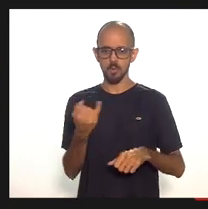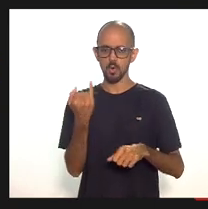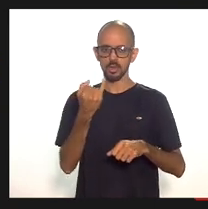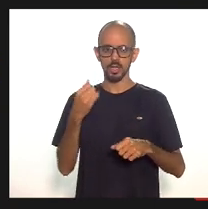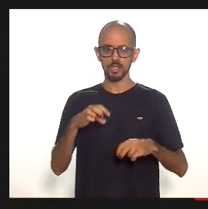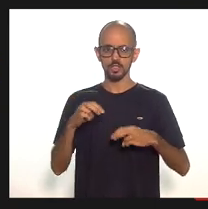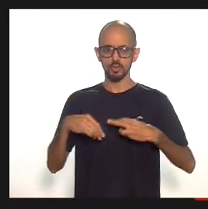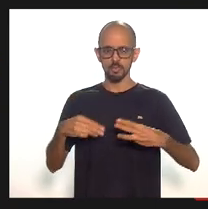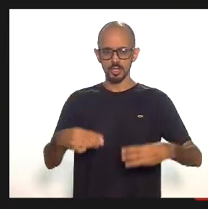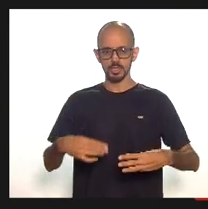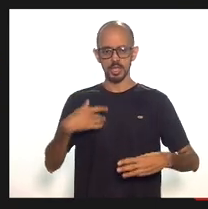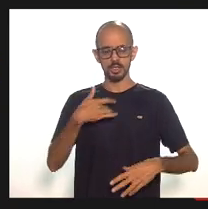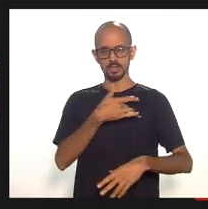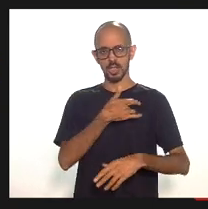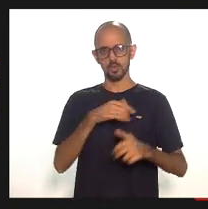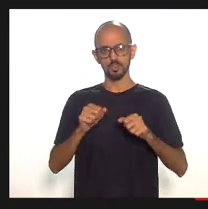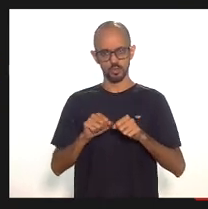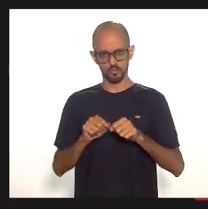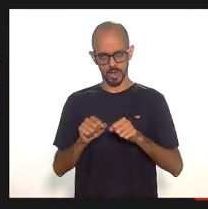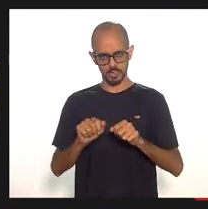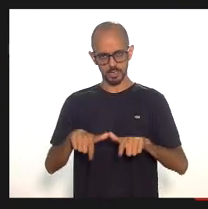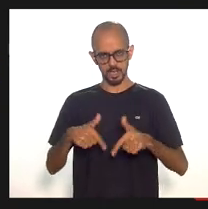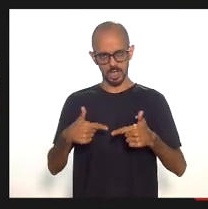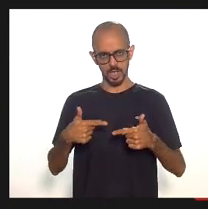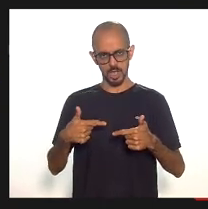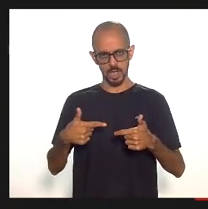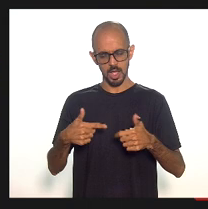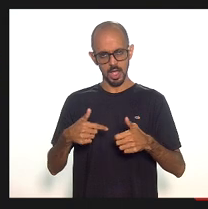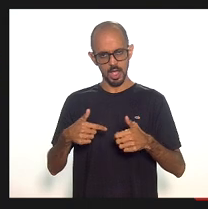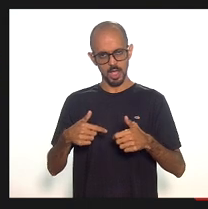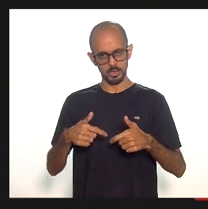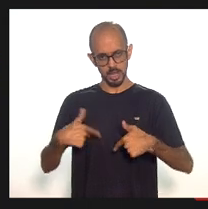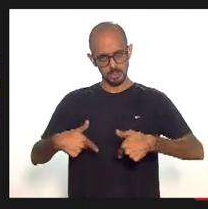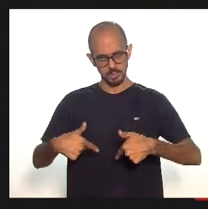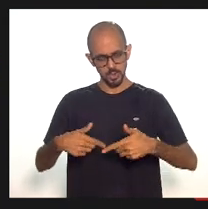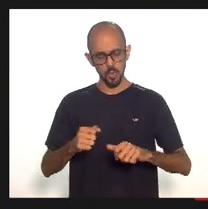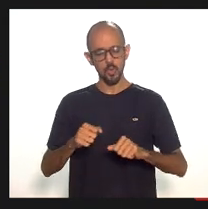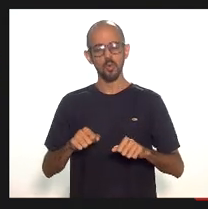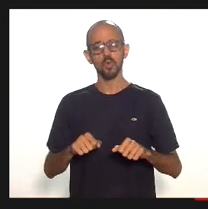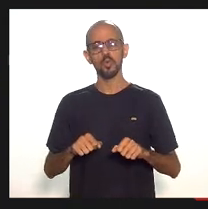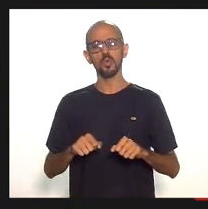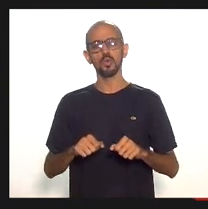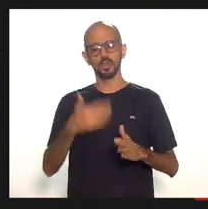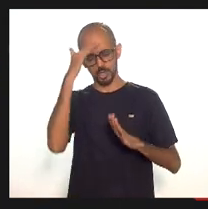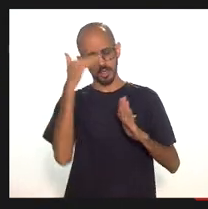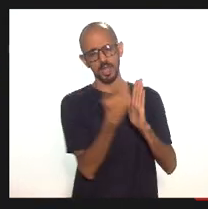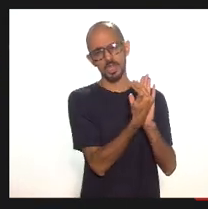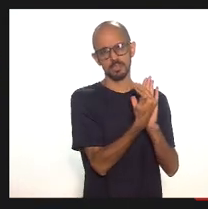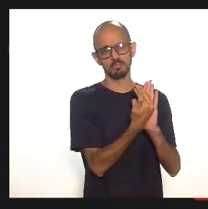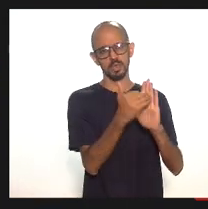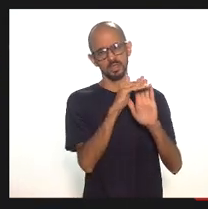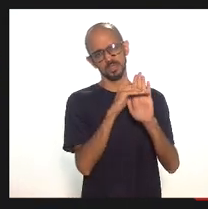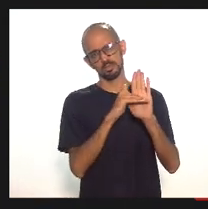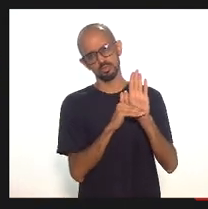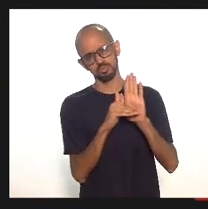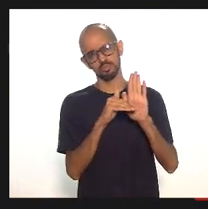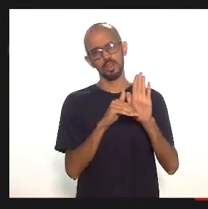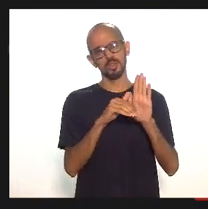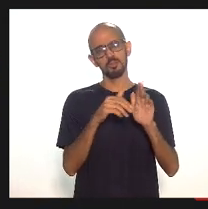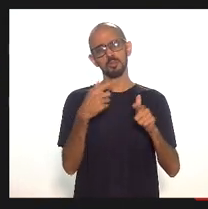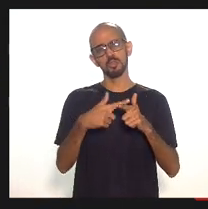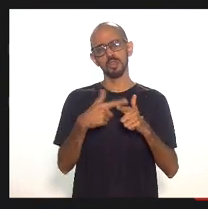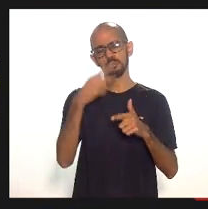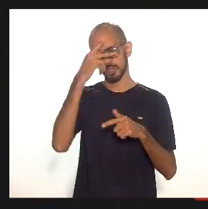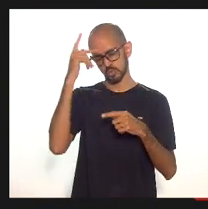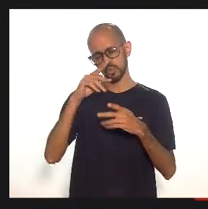cumpra essa ação, né? Cumpra essa sentença. Isso é fundamental para a gente sair desse momento onde pessoas ainda morrem